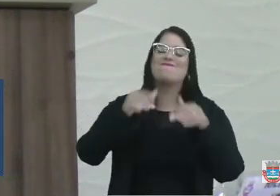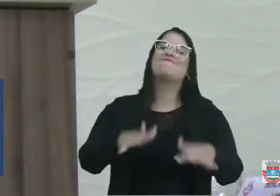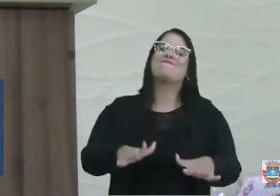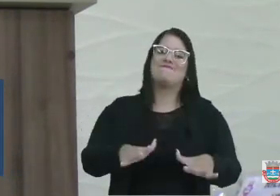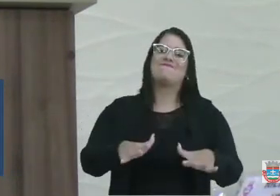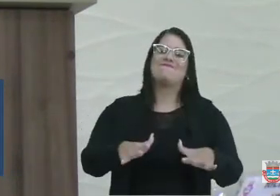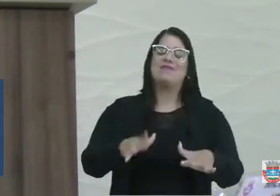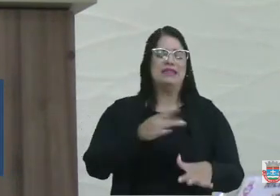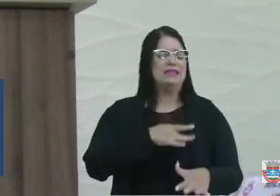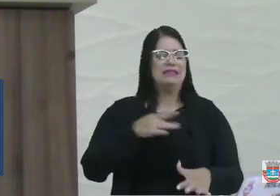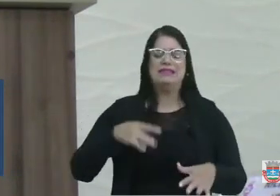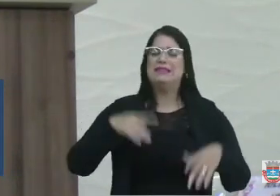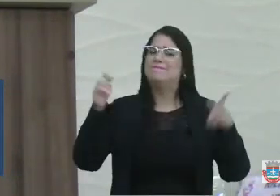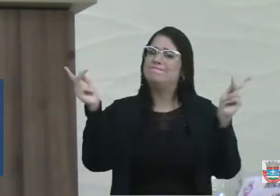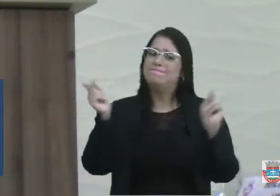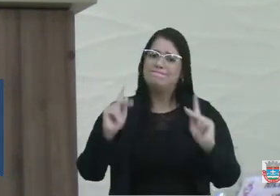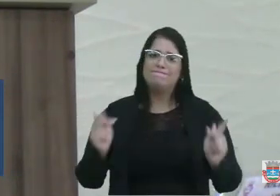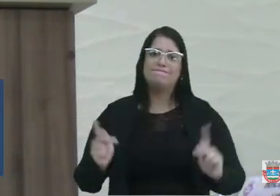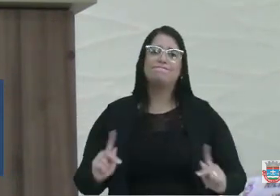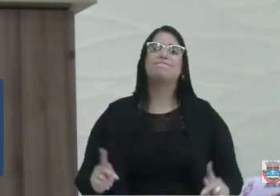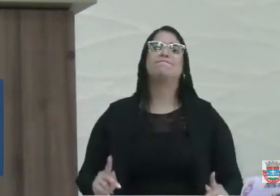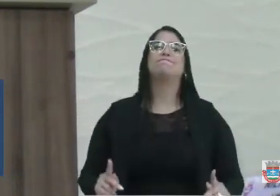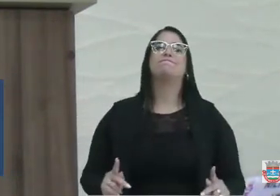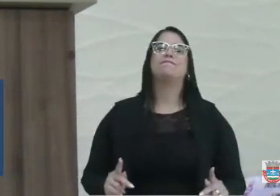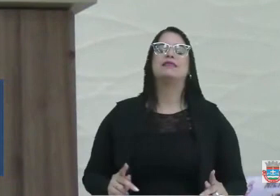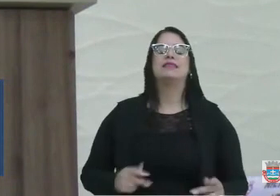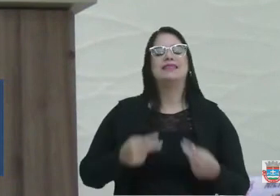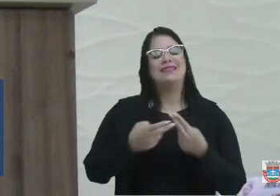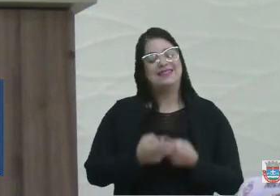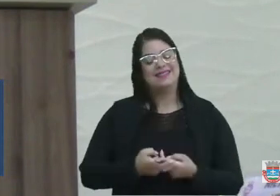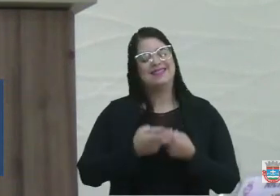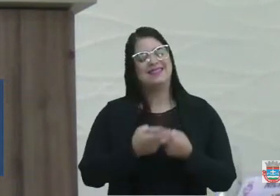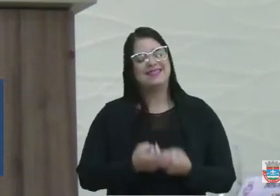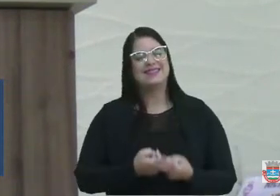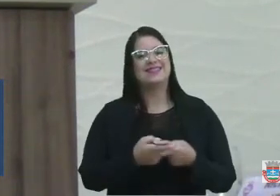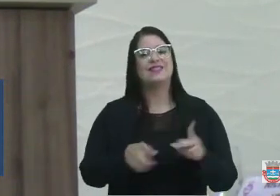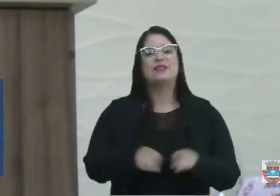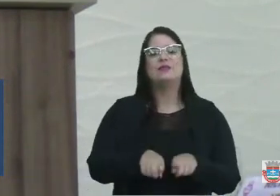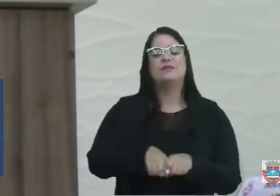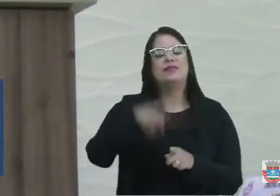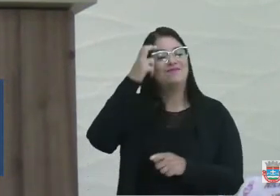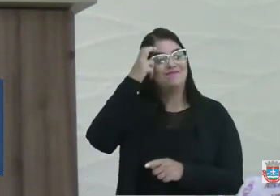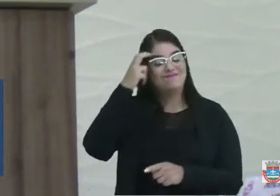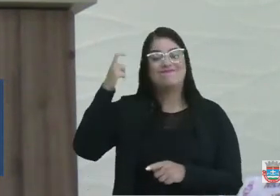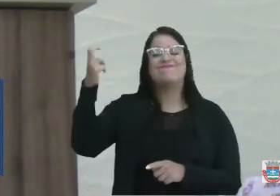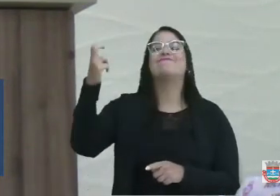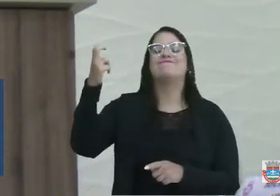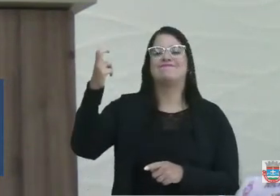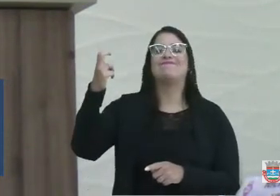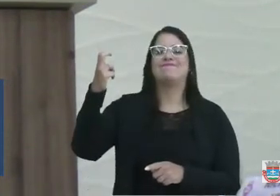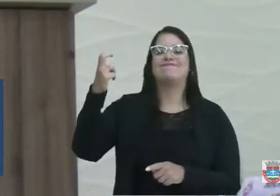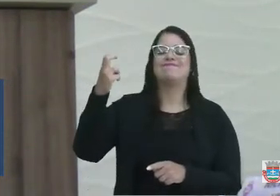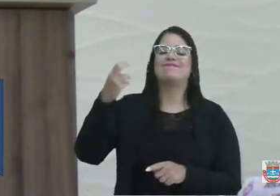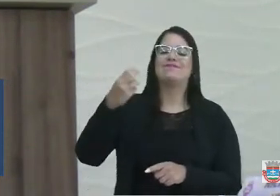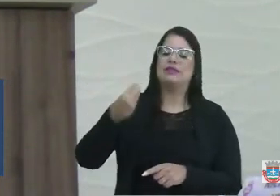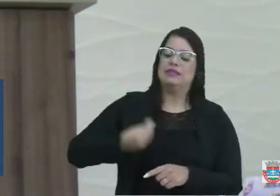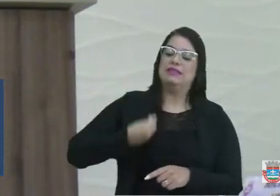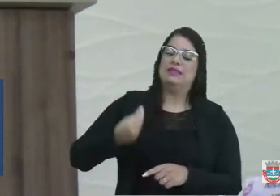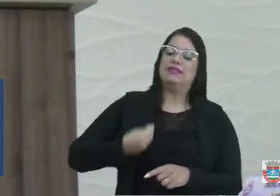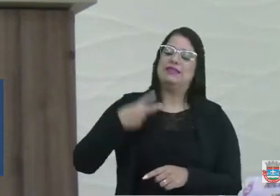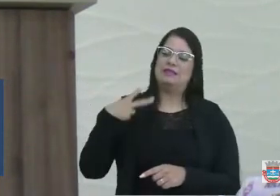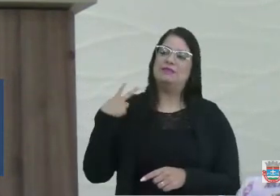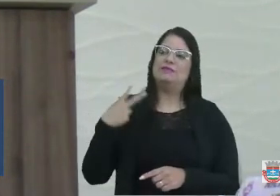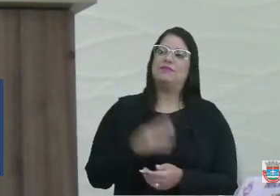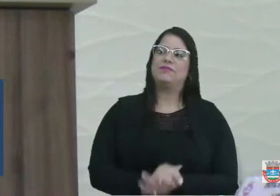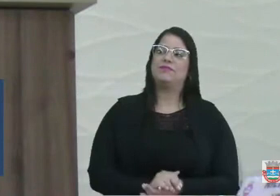grandemente, dê muita saúde e paz, e muita paciência e sabedoria na caminhada a cada amanhecer. E todos os votos aqui